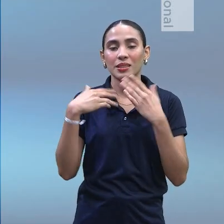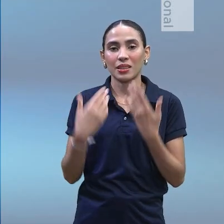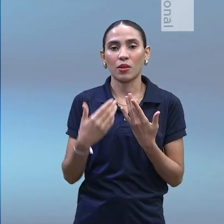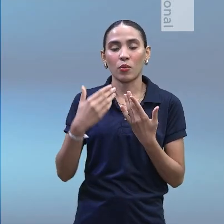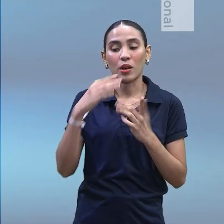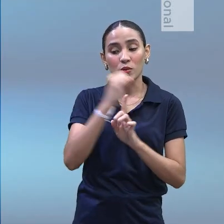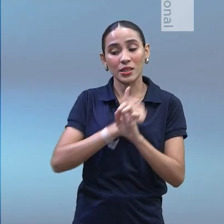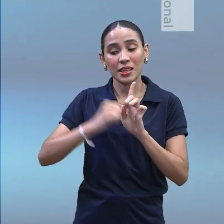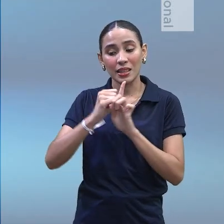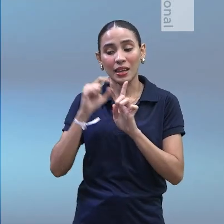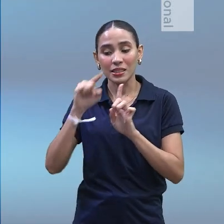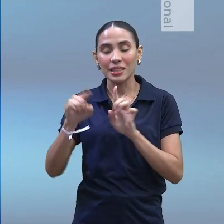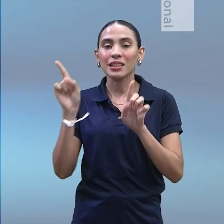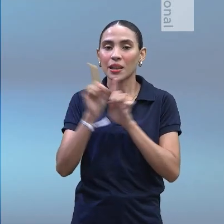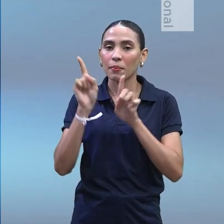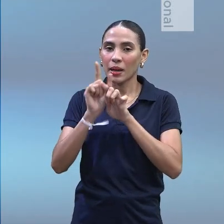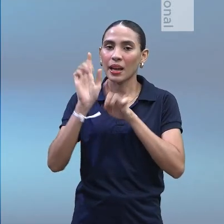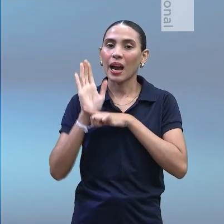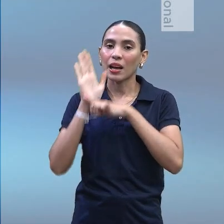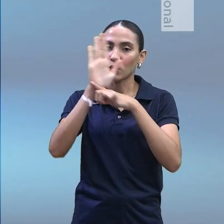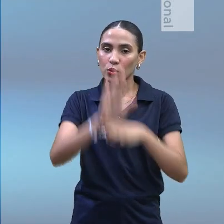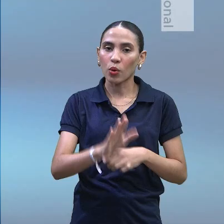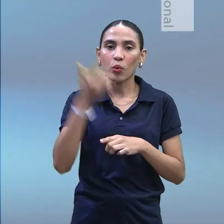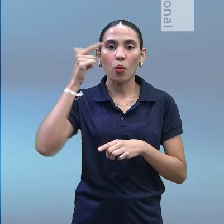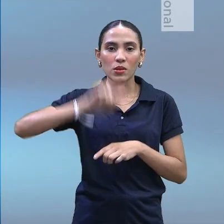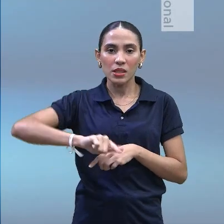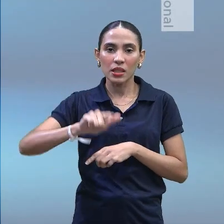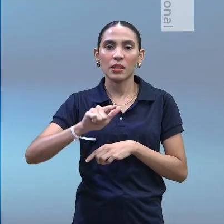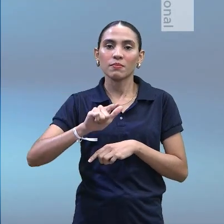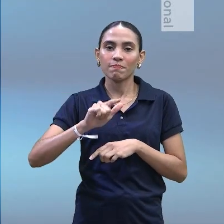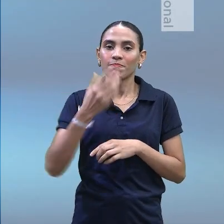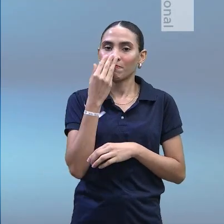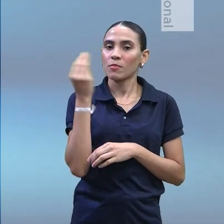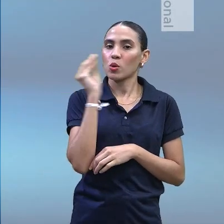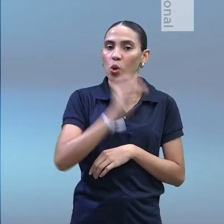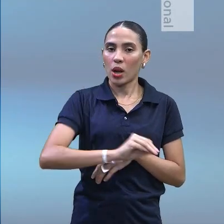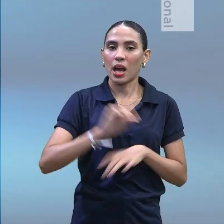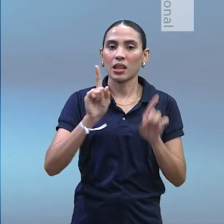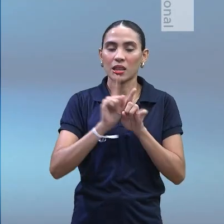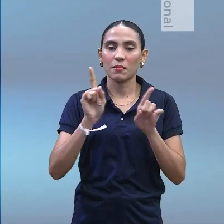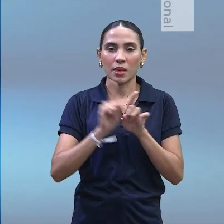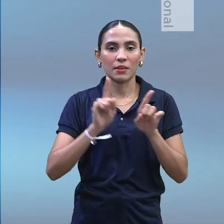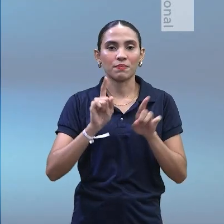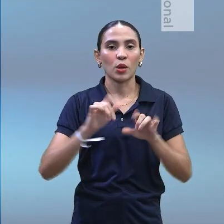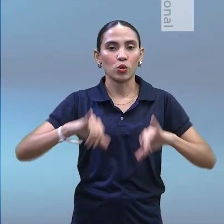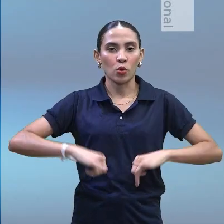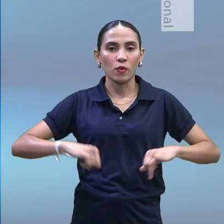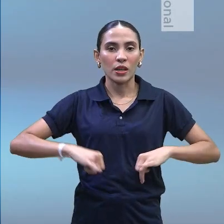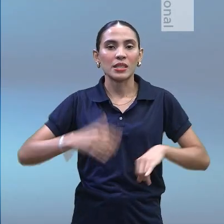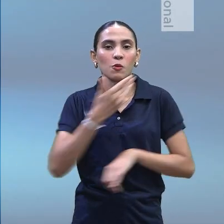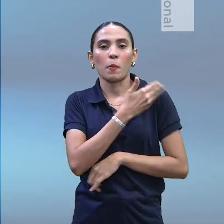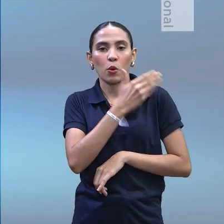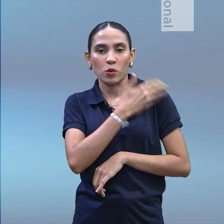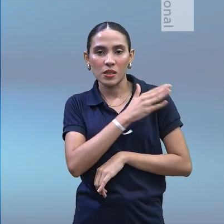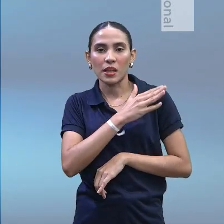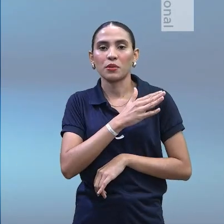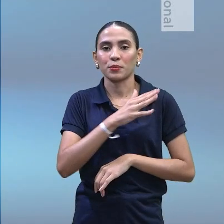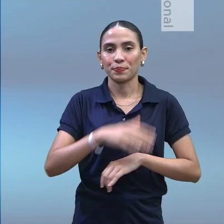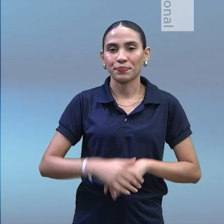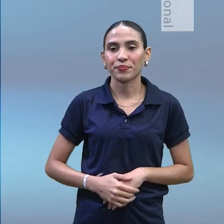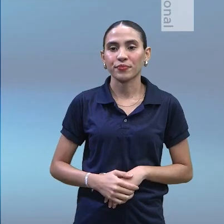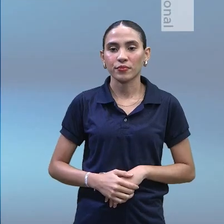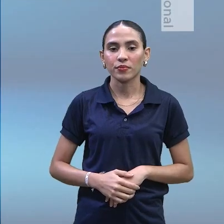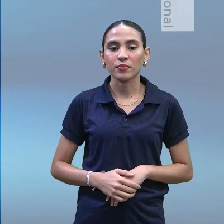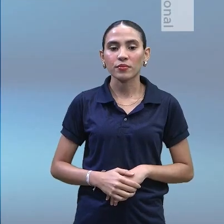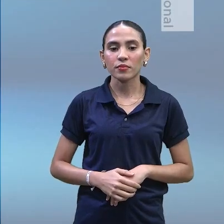mesma sociedade contribuiu para que ela fosse corrompida e, ao mesmo tempo, ignorada pelas pessoas, né?